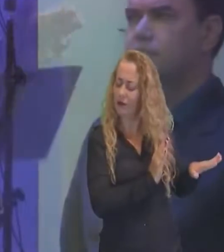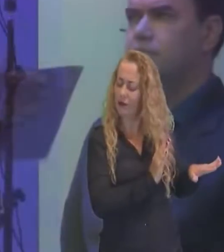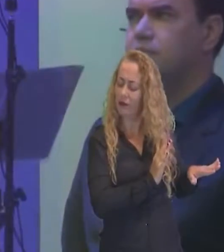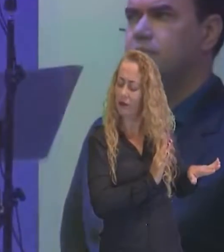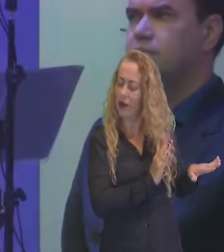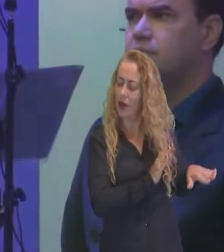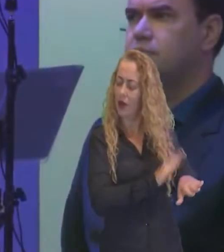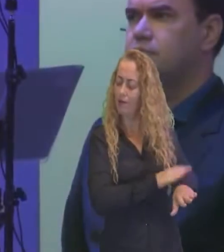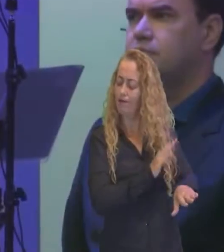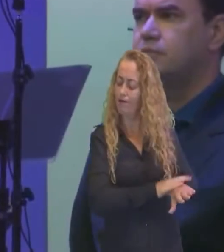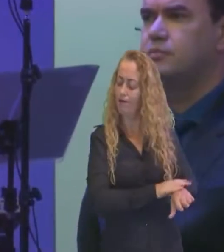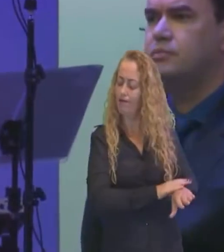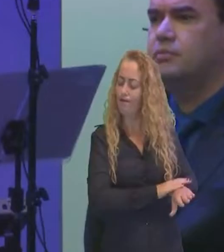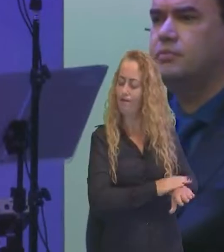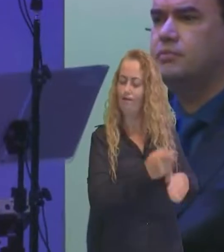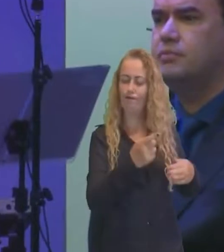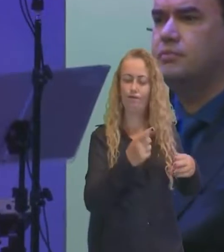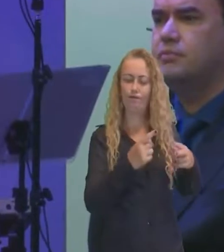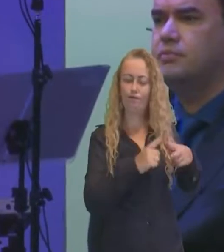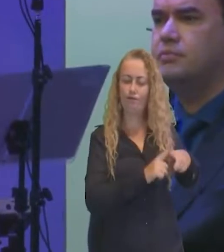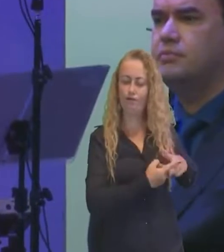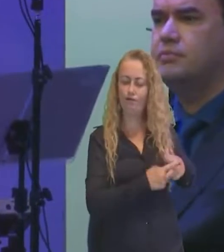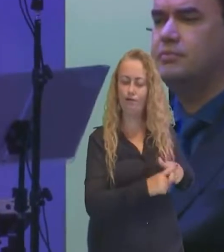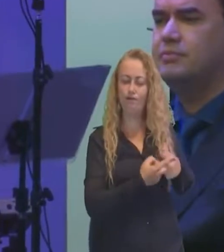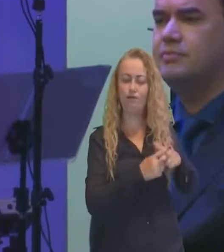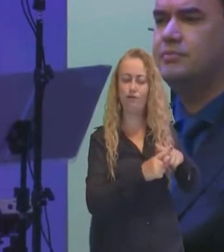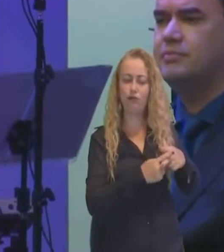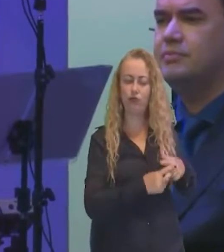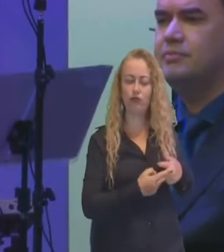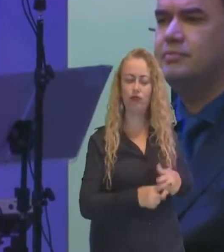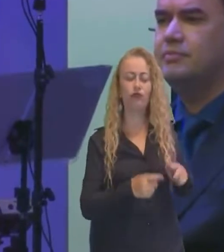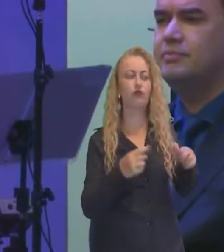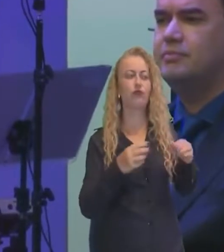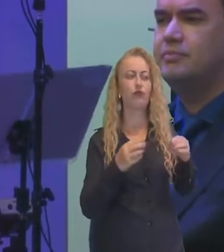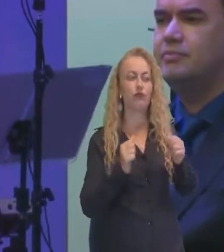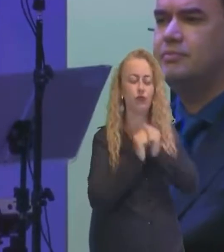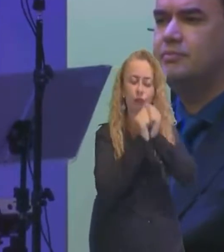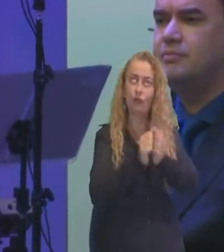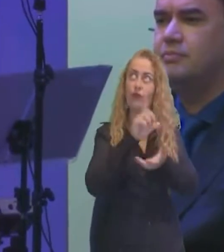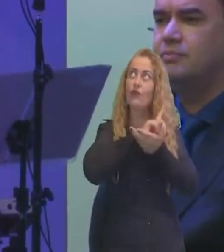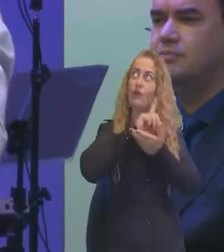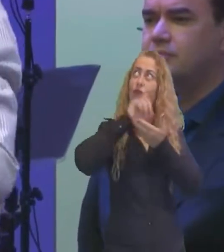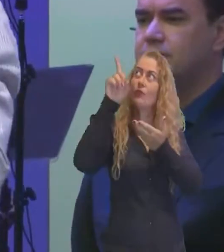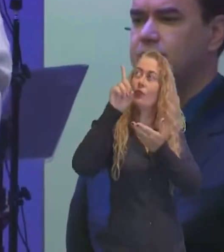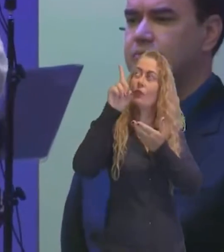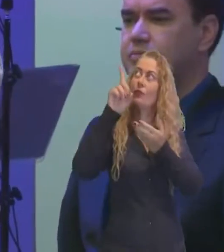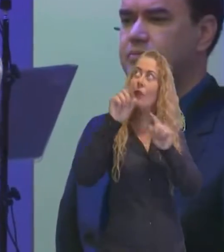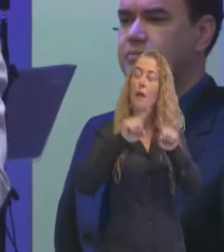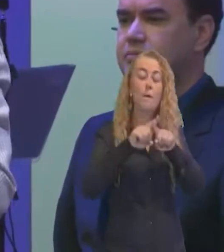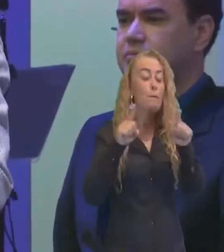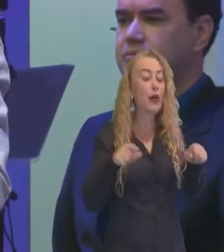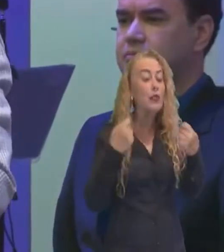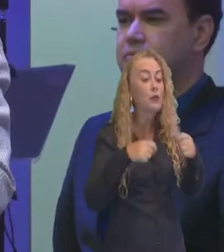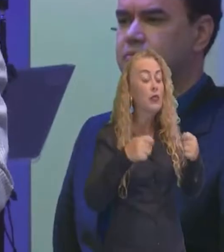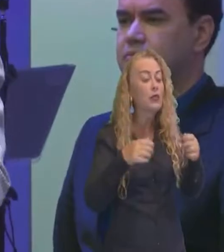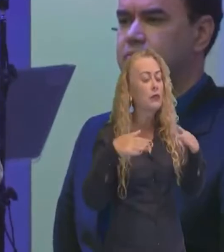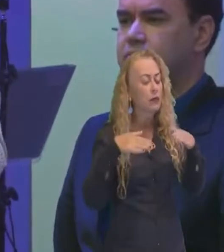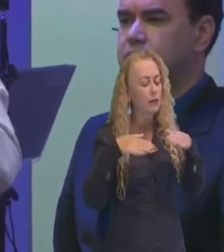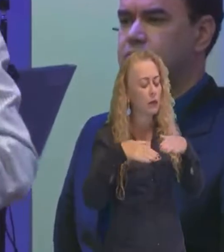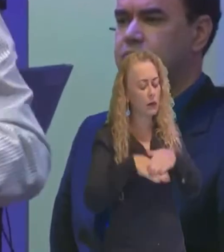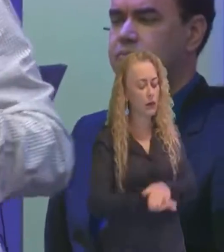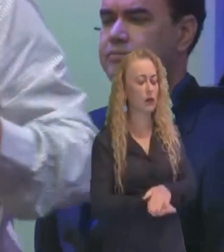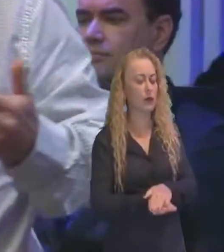então trabalhar essa questão com o outro. Mas é necessário que nós tenhamos a humildade necessária,